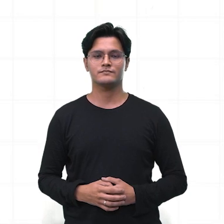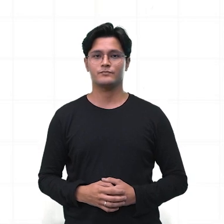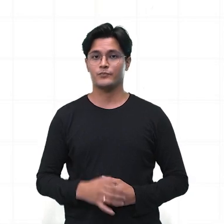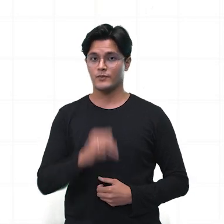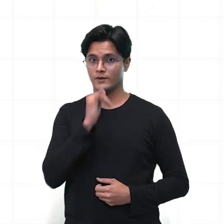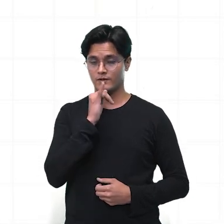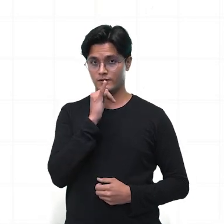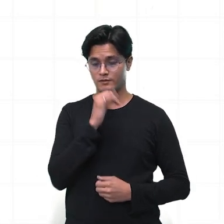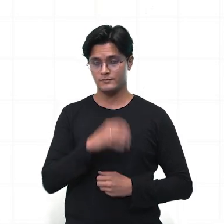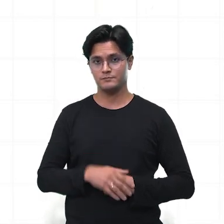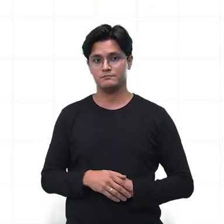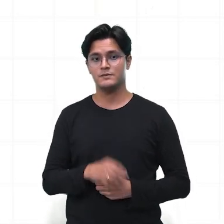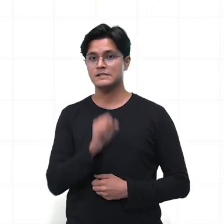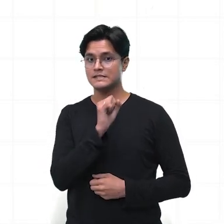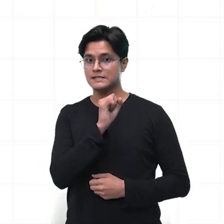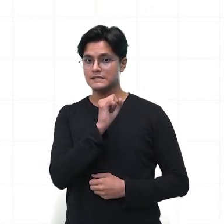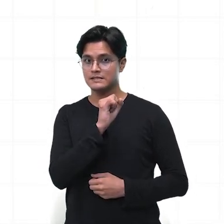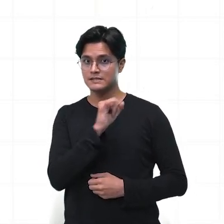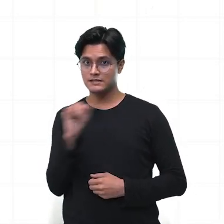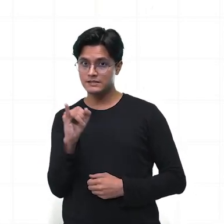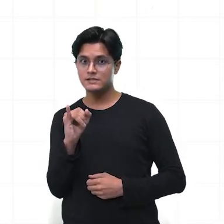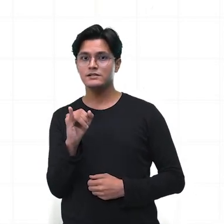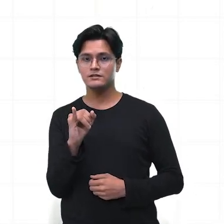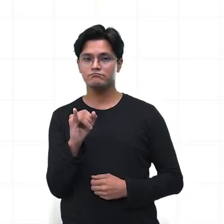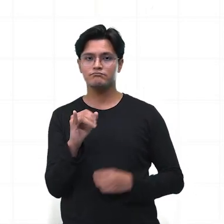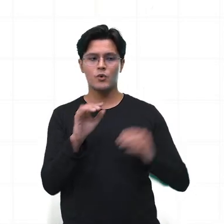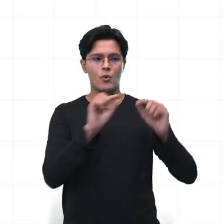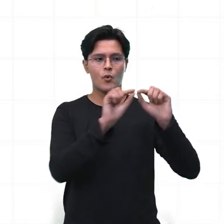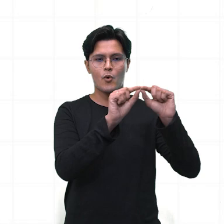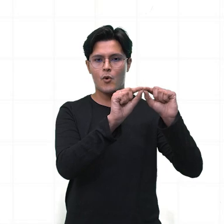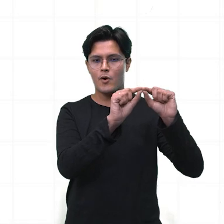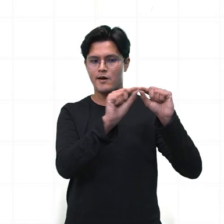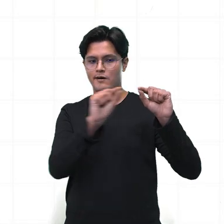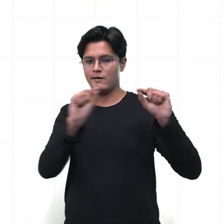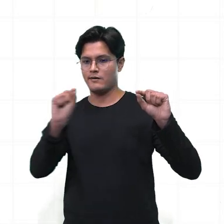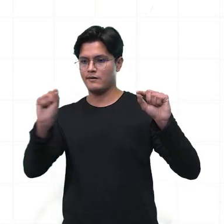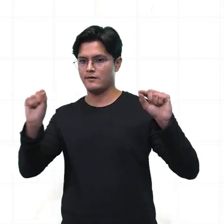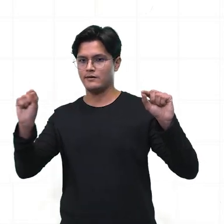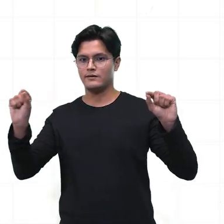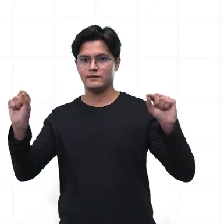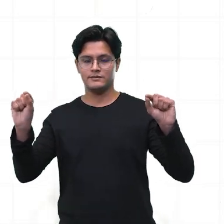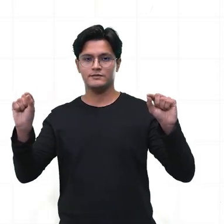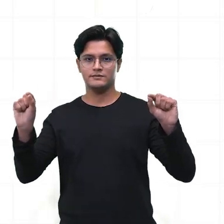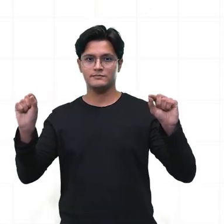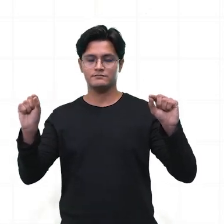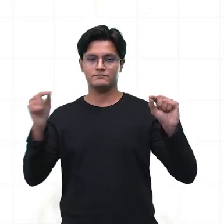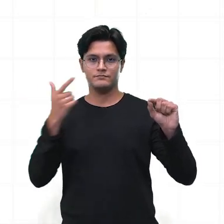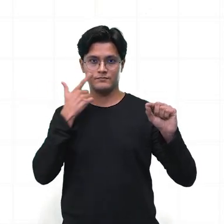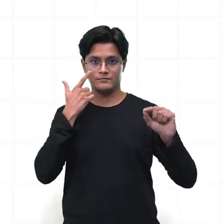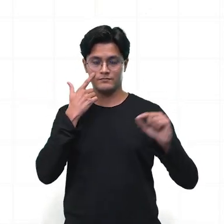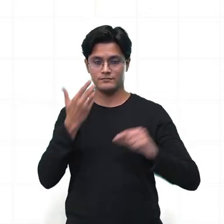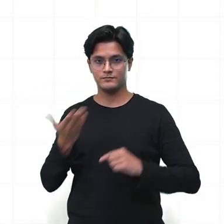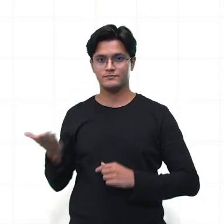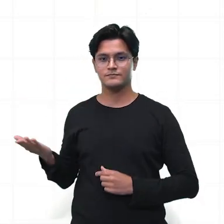traçarmos uma reta, vamos supor, vamos traçar aqui uma reta